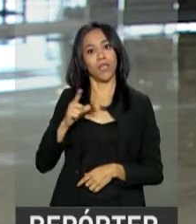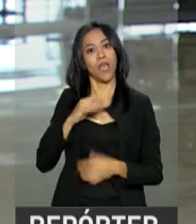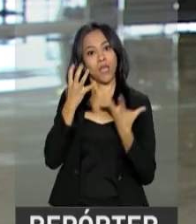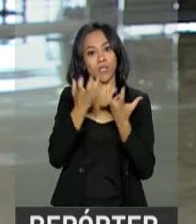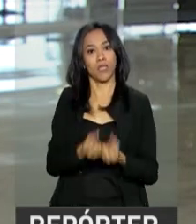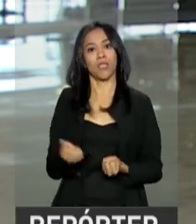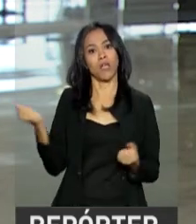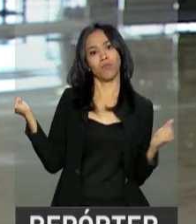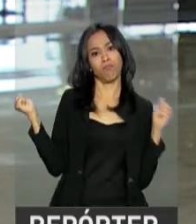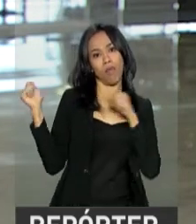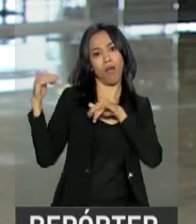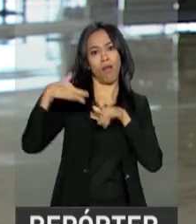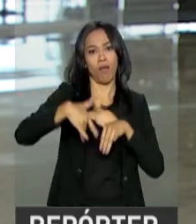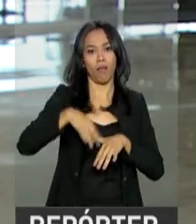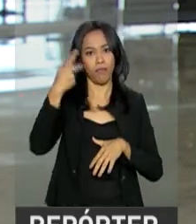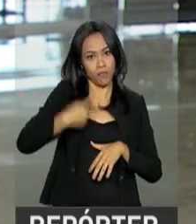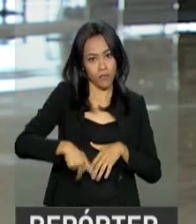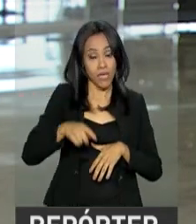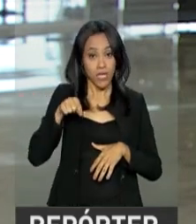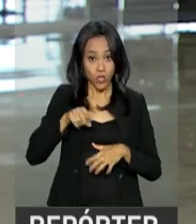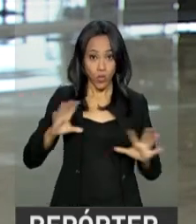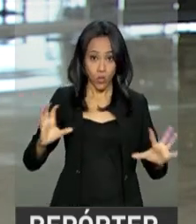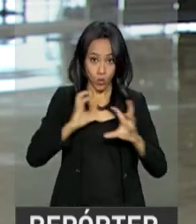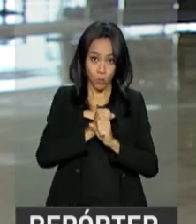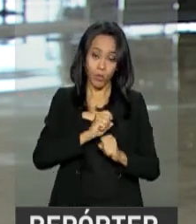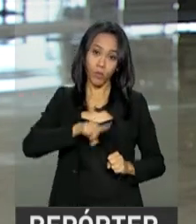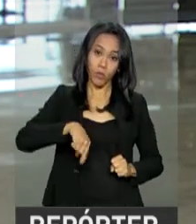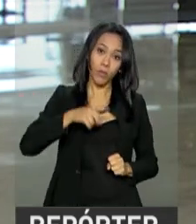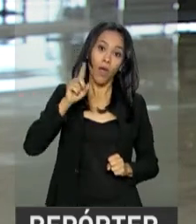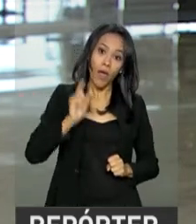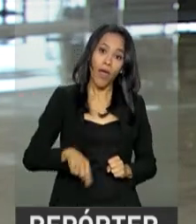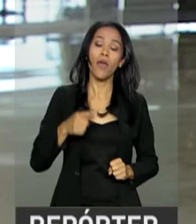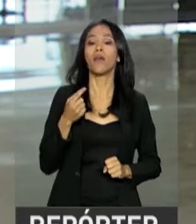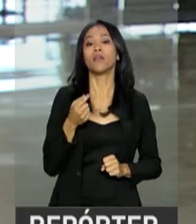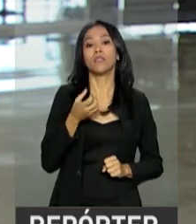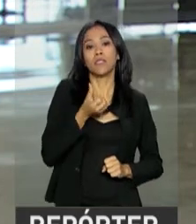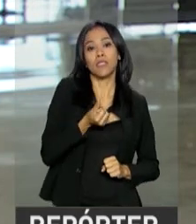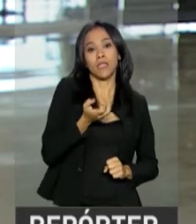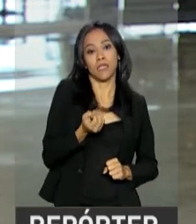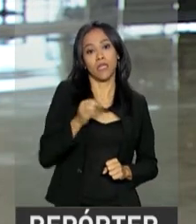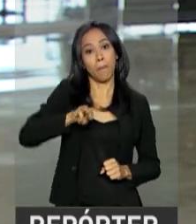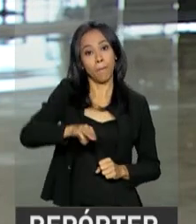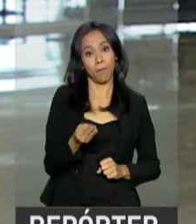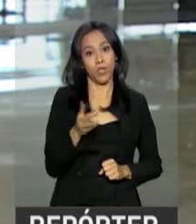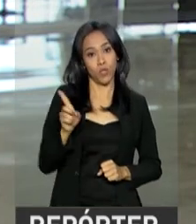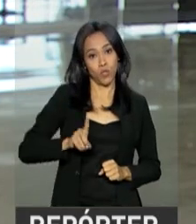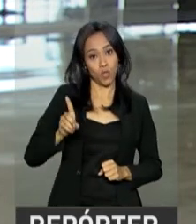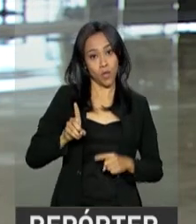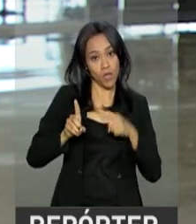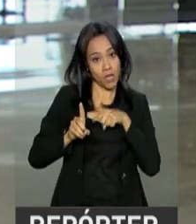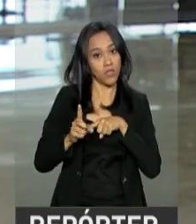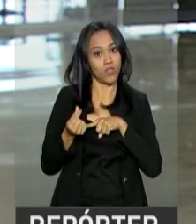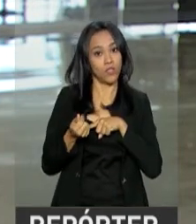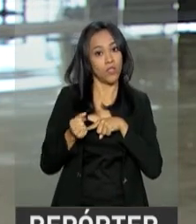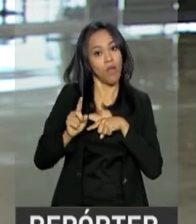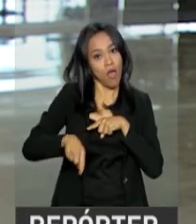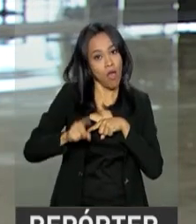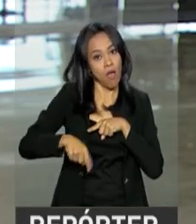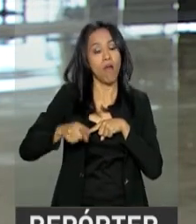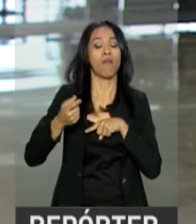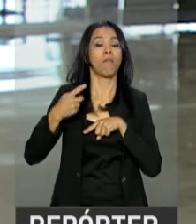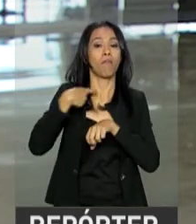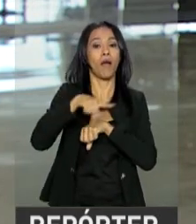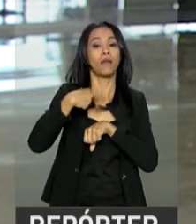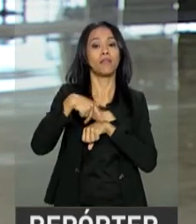venezuelas esse total esse valor total vêm de um recurso maior de 60 milhões de dólares esse recurso é exatamente para os países